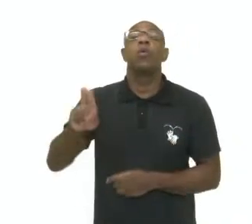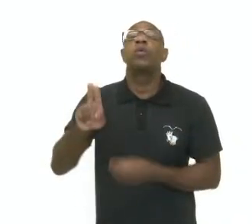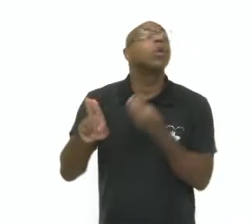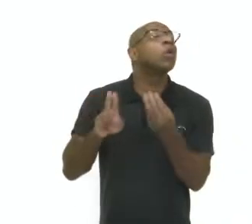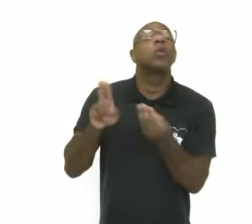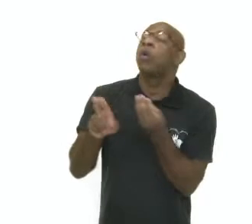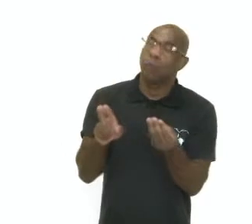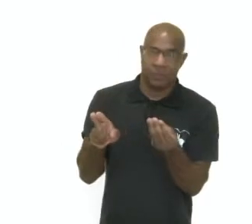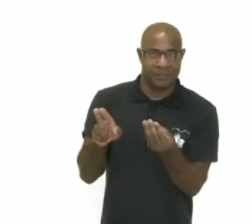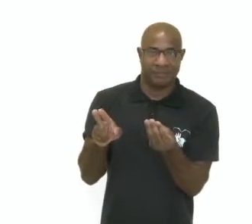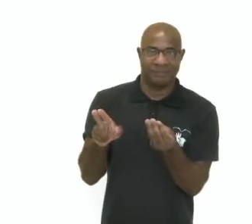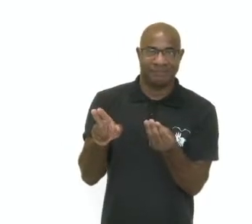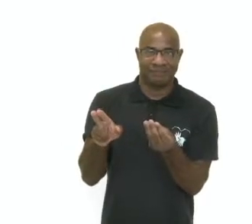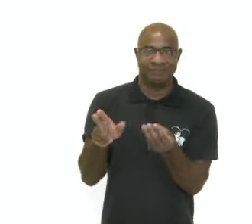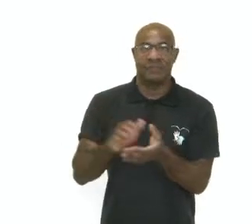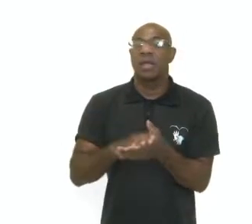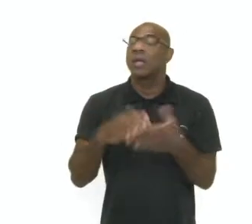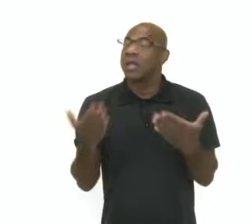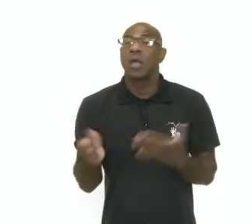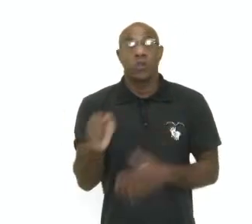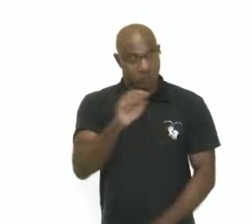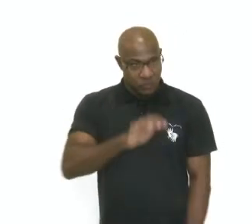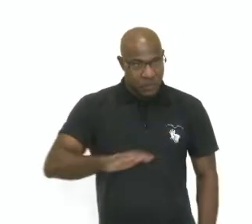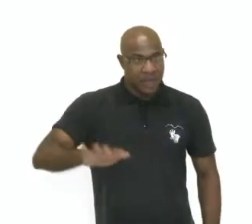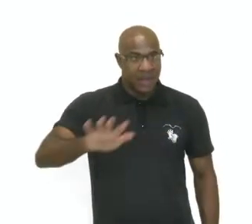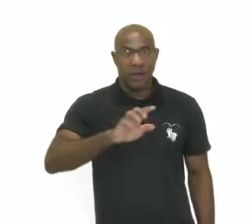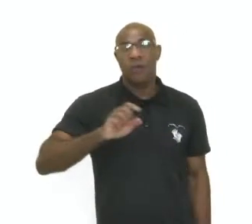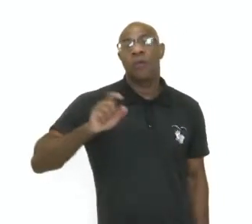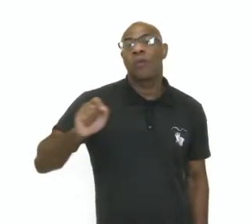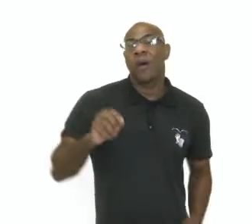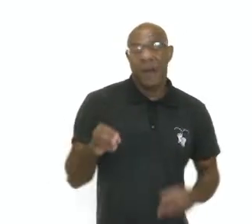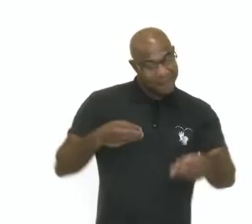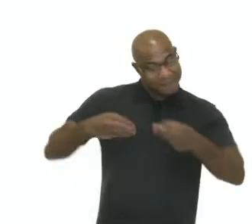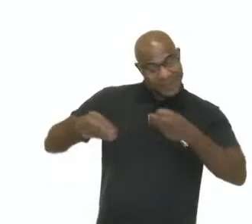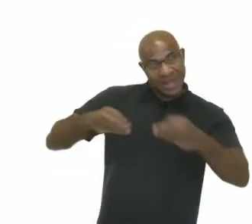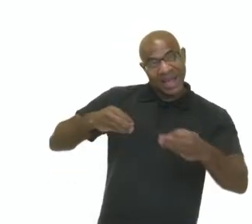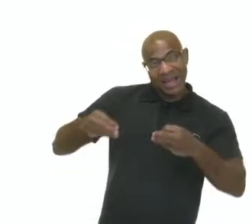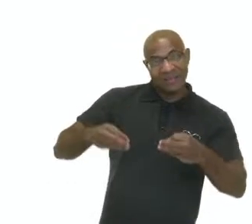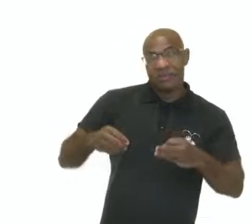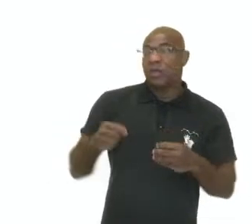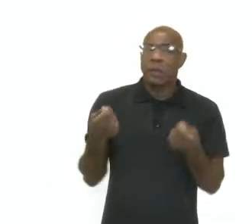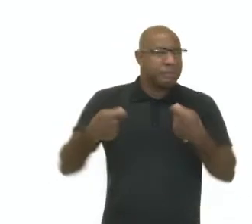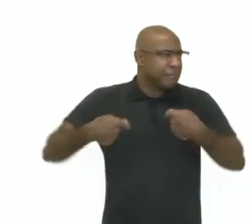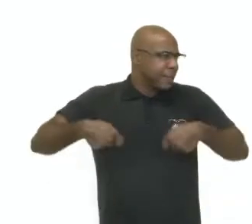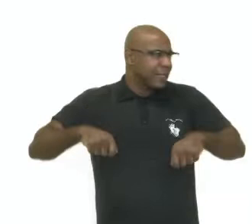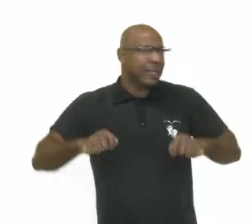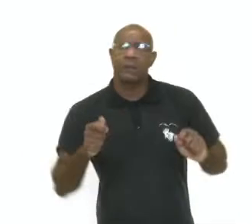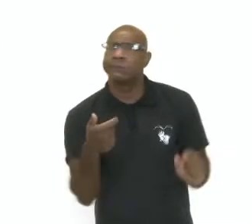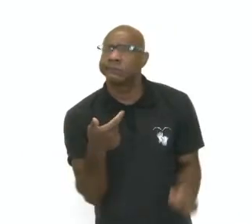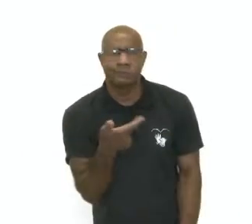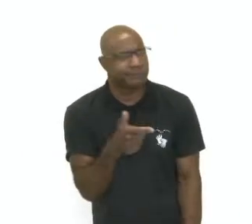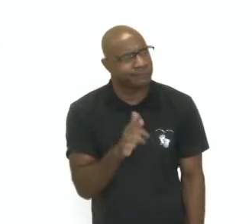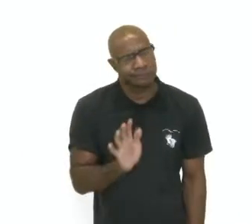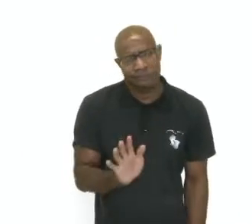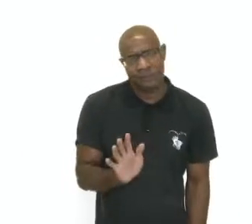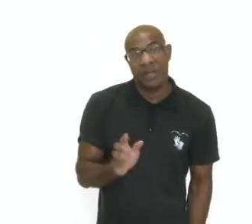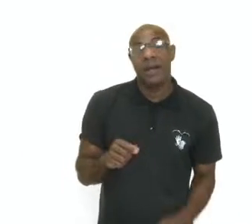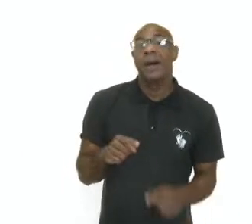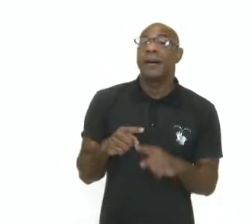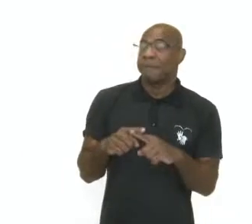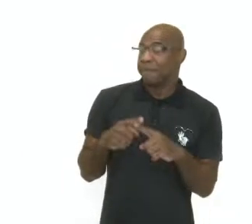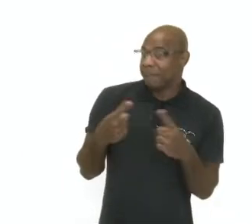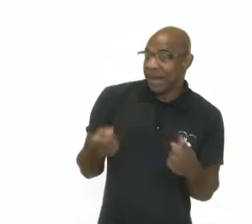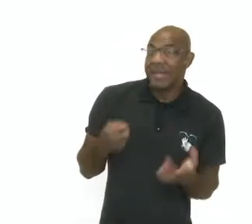abuso dele. No geral, plásticos não são realmente necessários. Há sempre